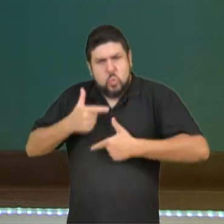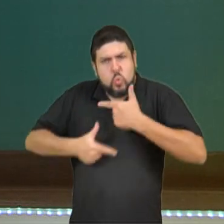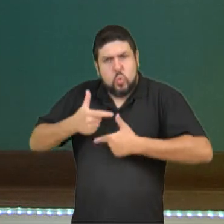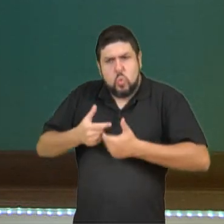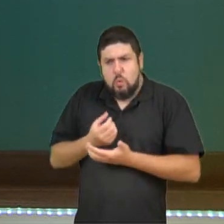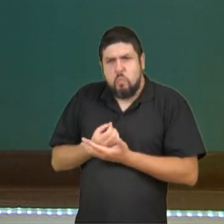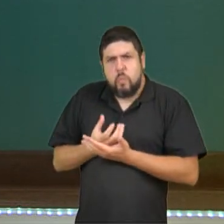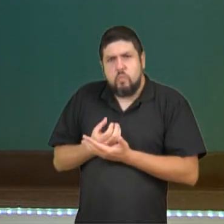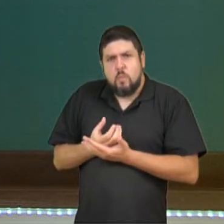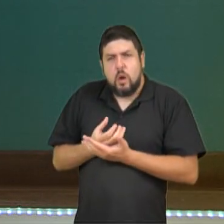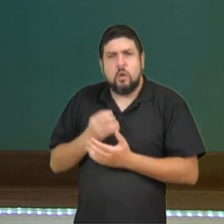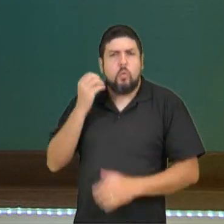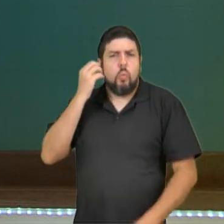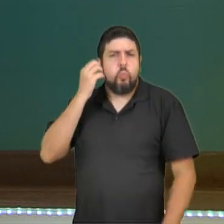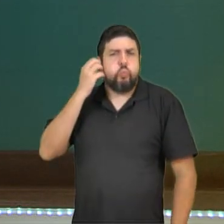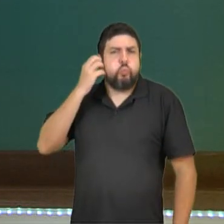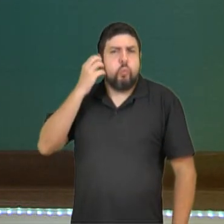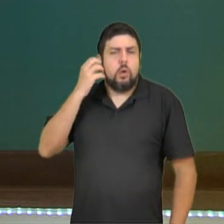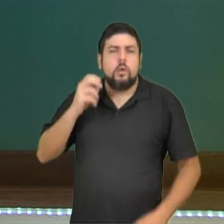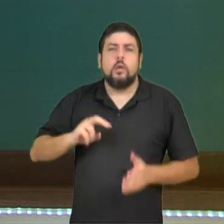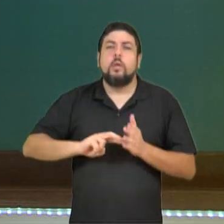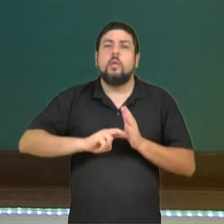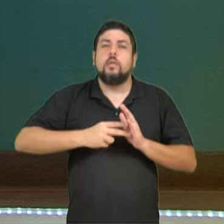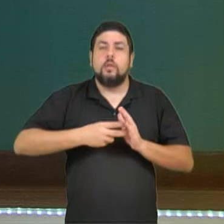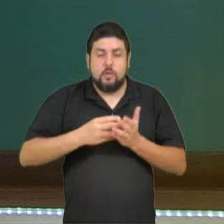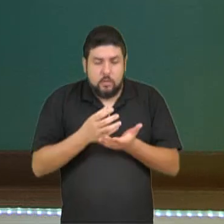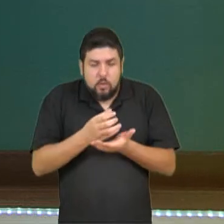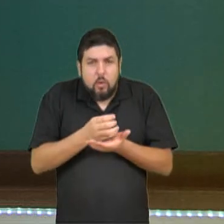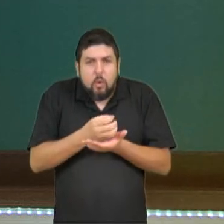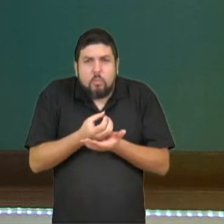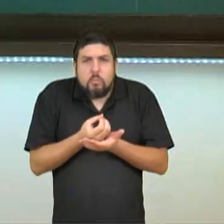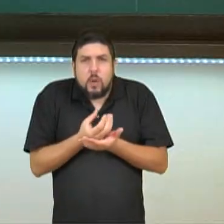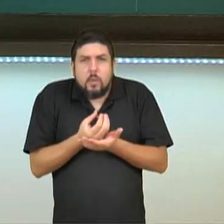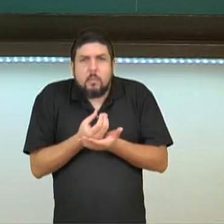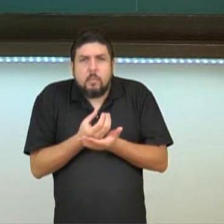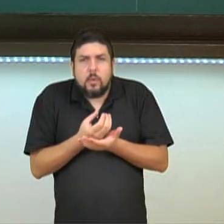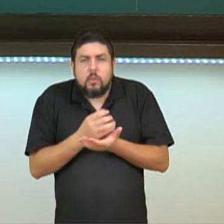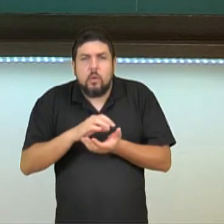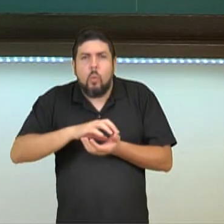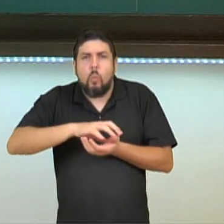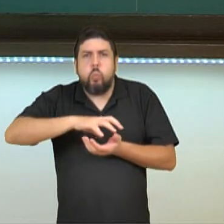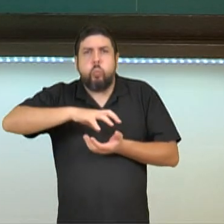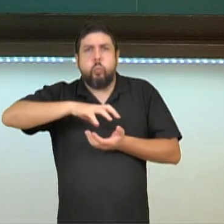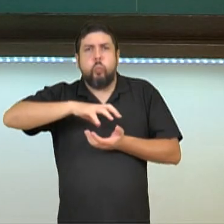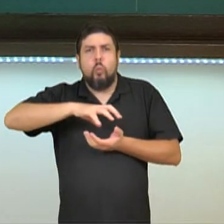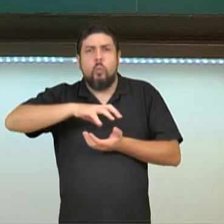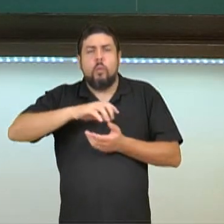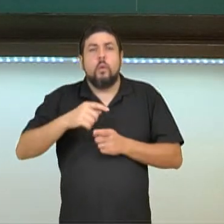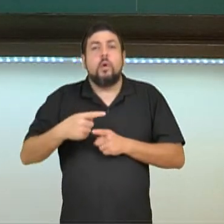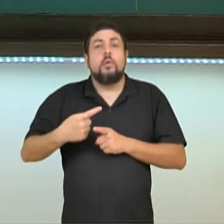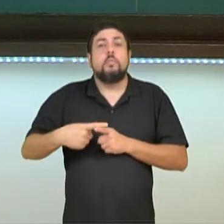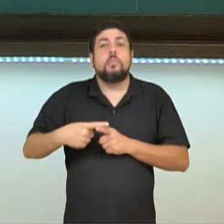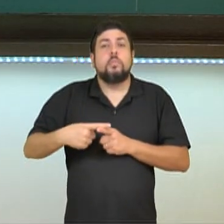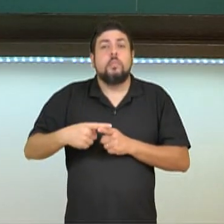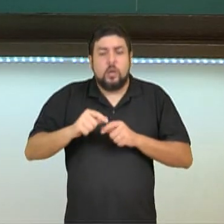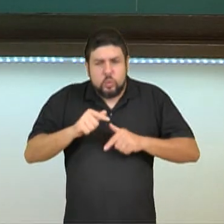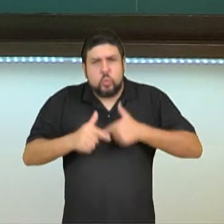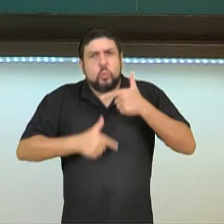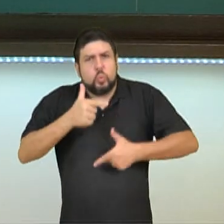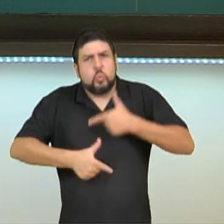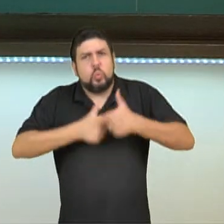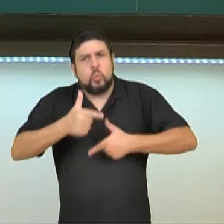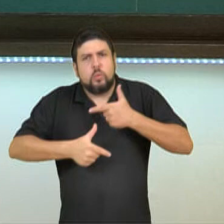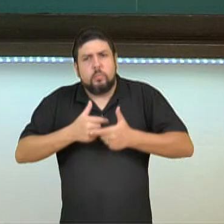ínguas. Quer dizer que o linfonodo, os gânglios ali, estão inchados porque estão produzindo mais